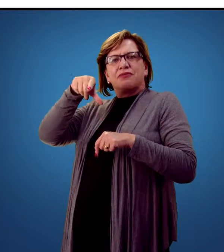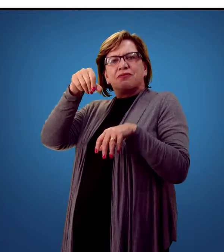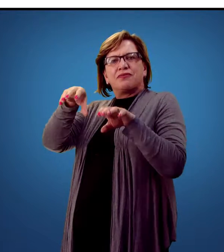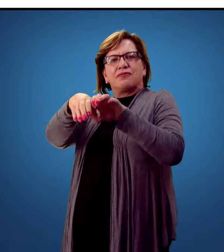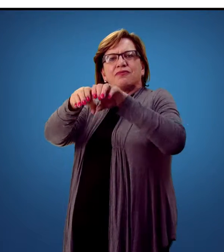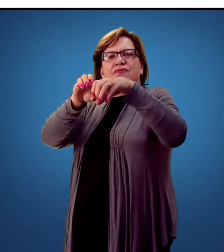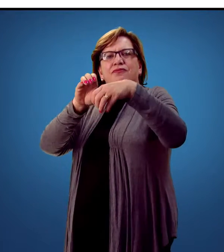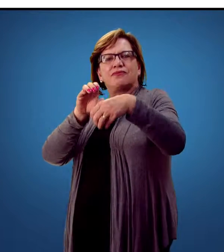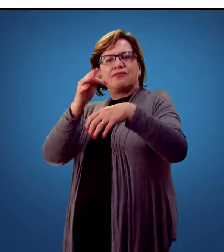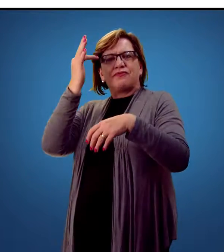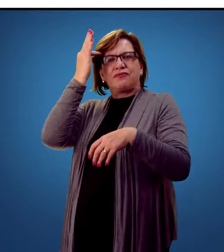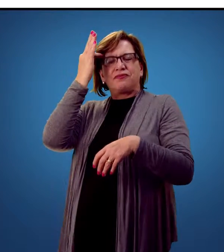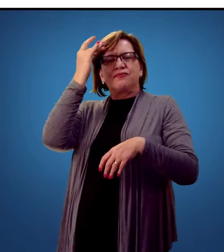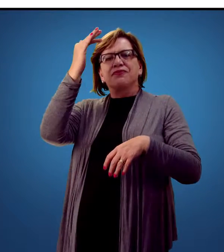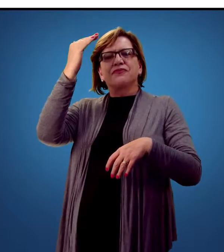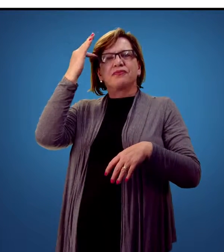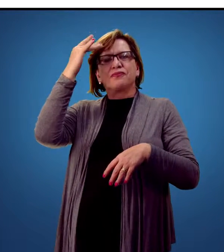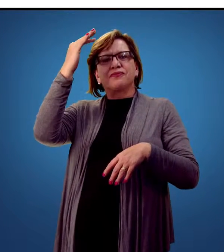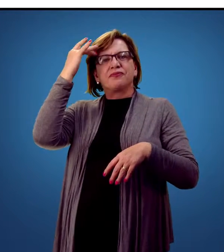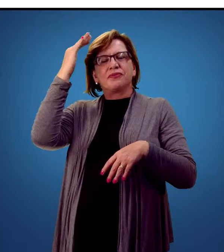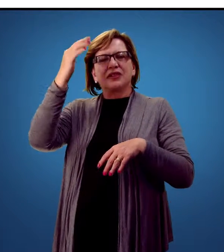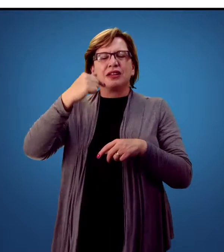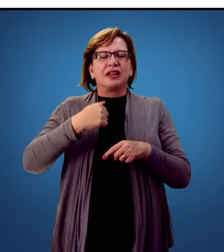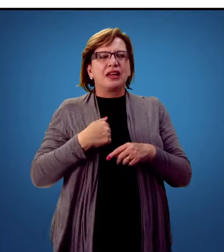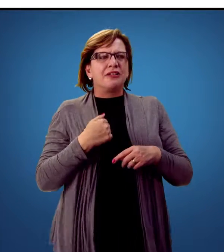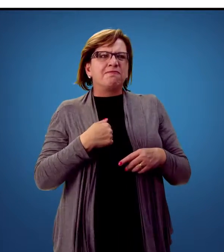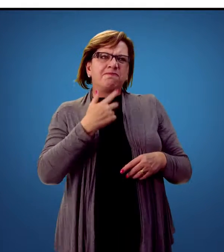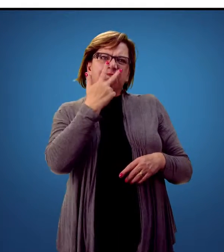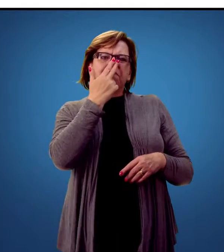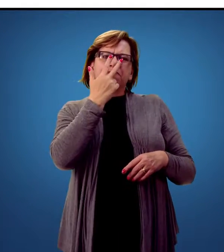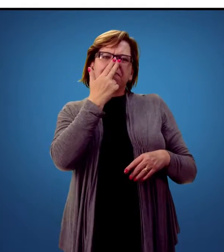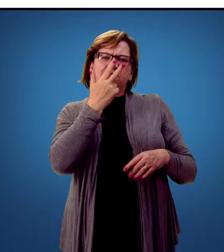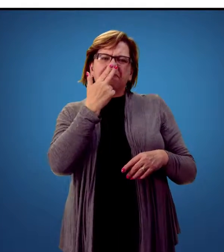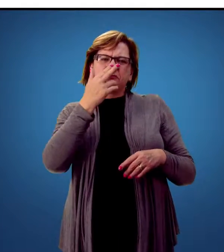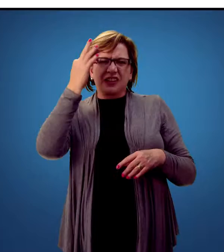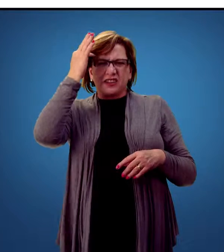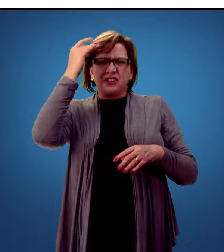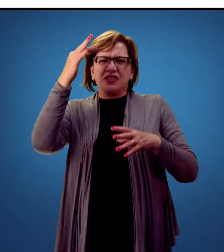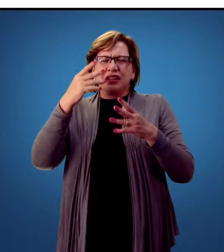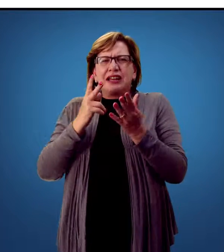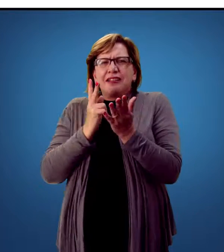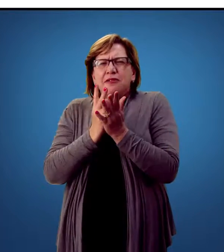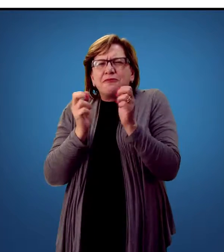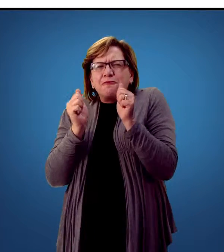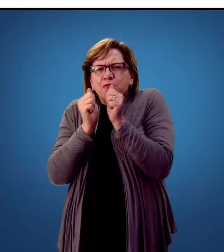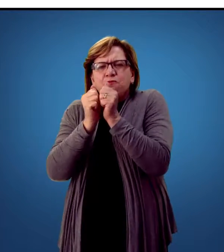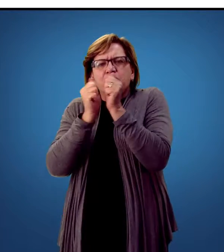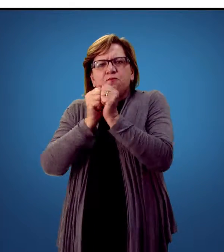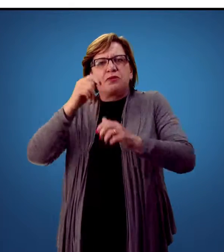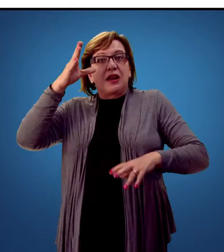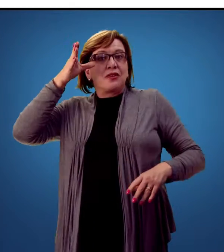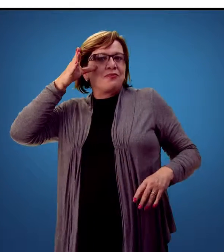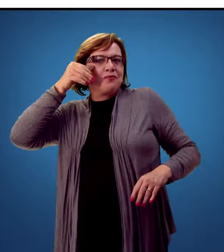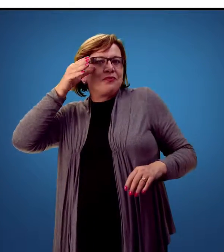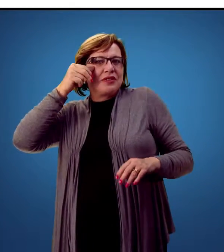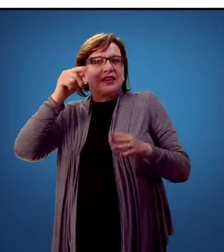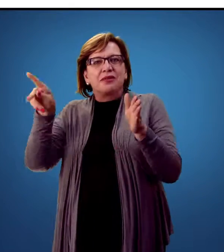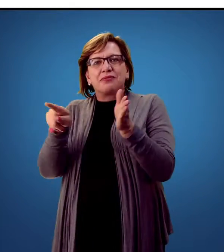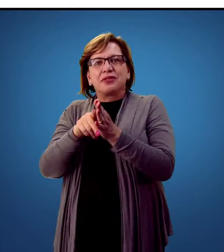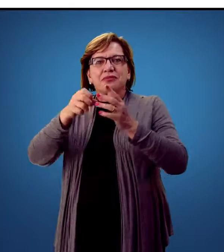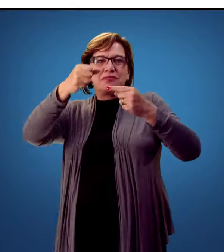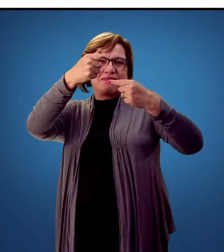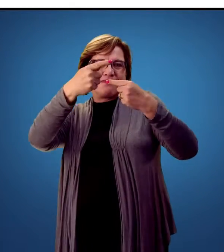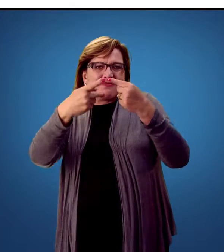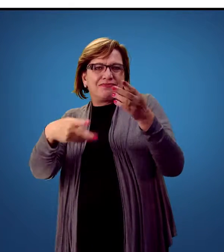filosofia bom eu acho que a filosofia se relaciona muito com a curiosidade né e esse é um é uma das características do ser humano